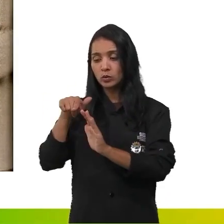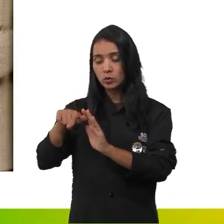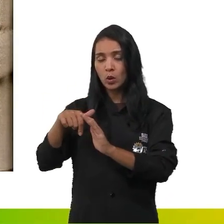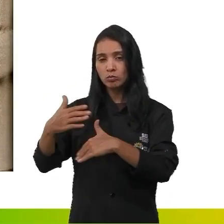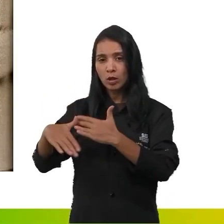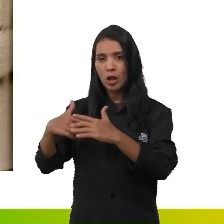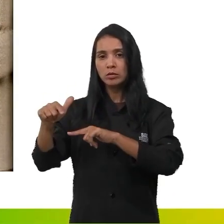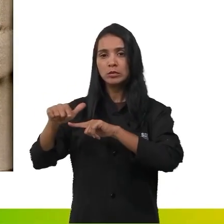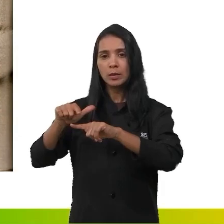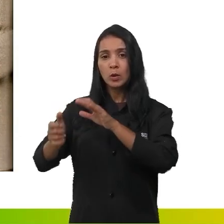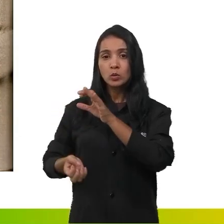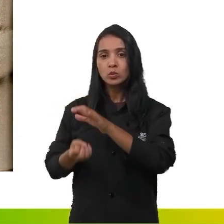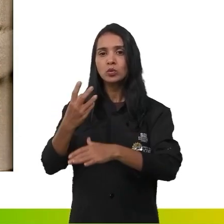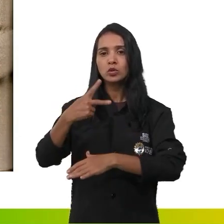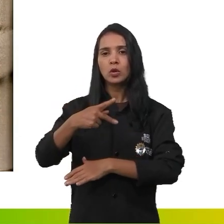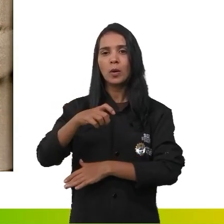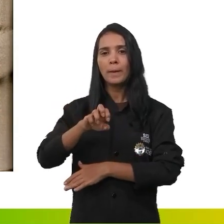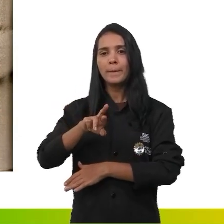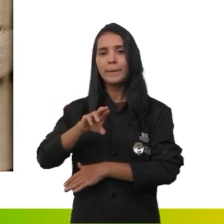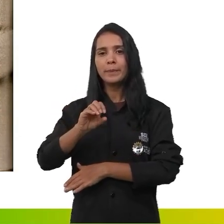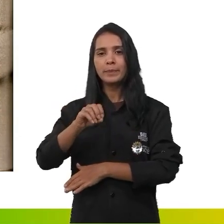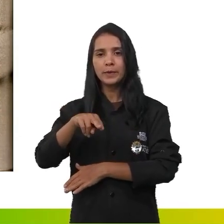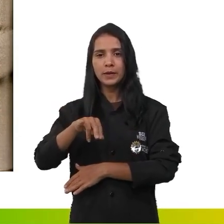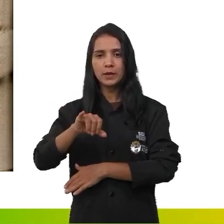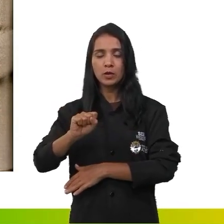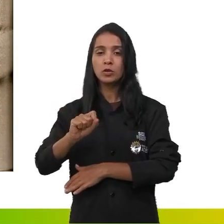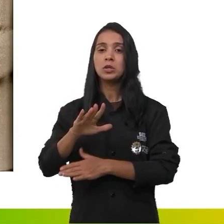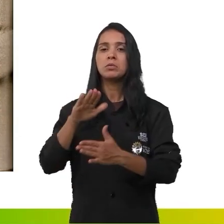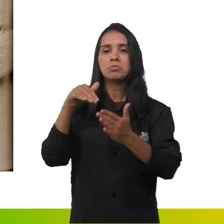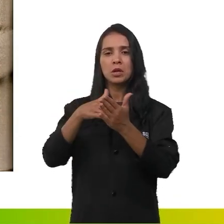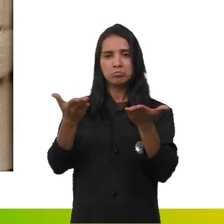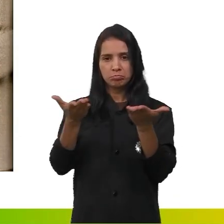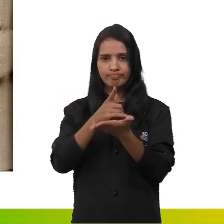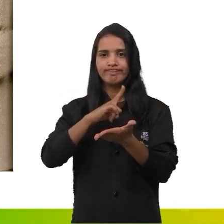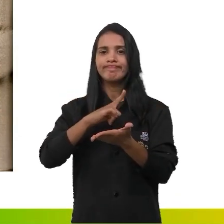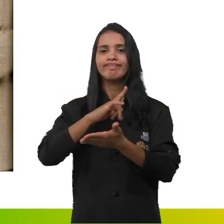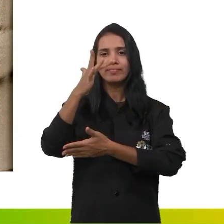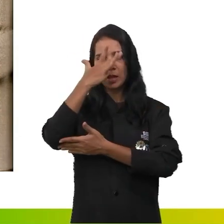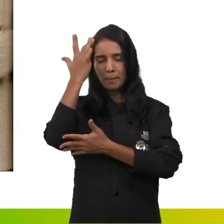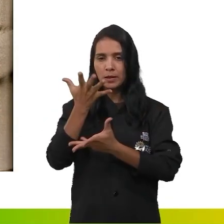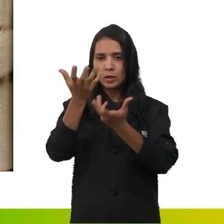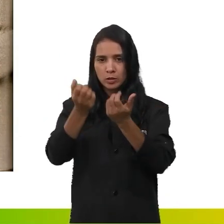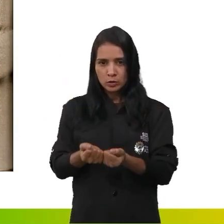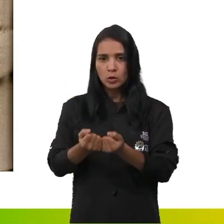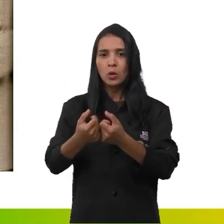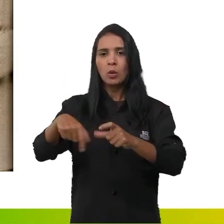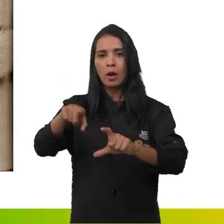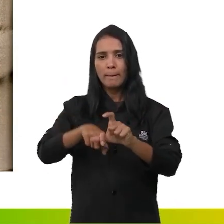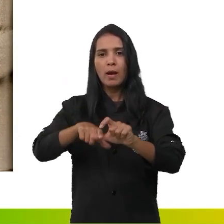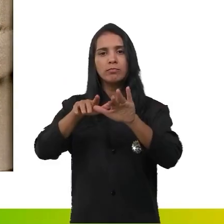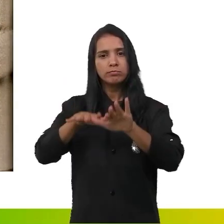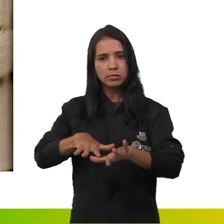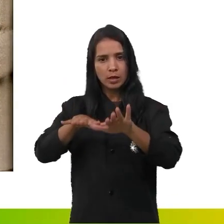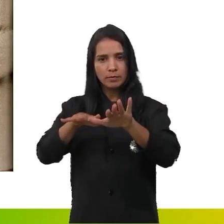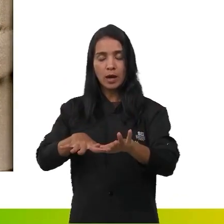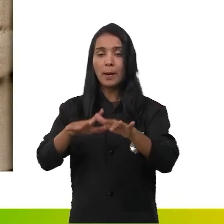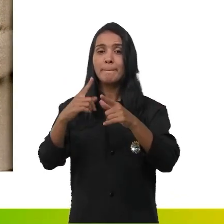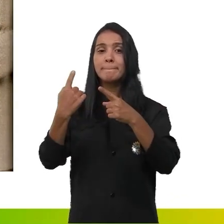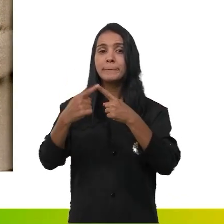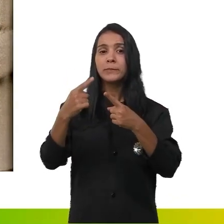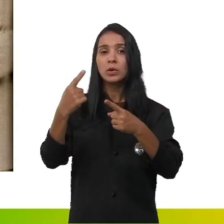país. Movimento que alguns consideram vivo até hoje. Evita era